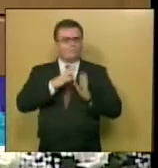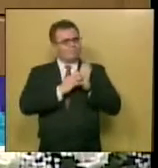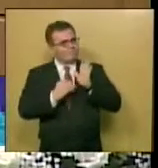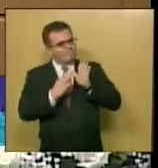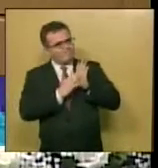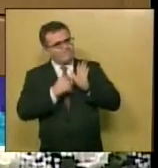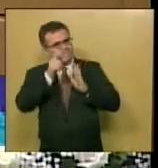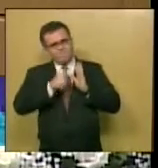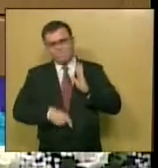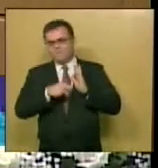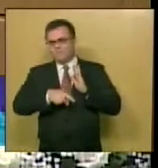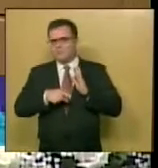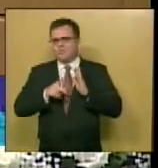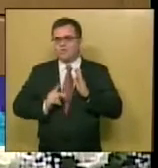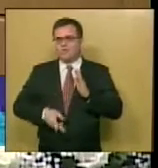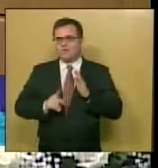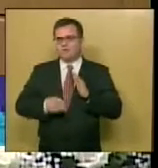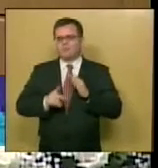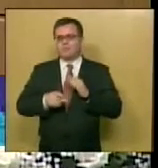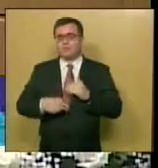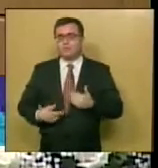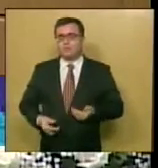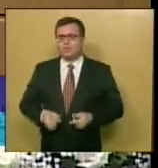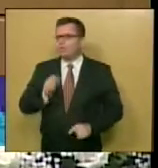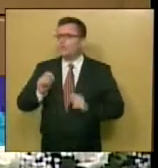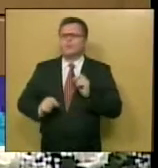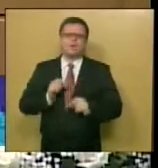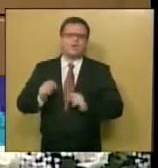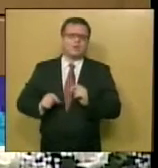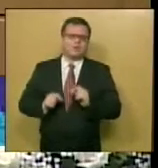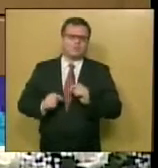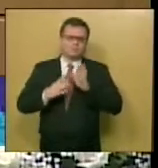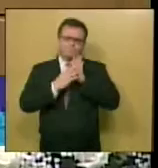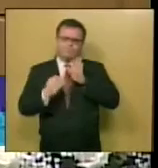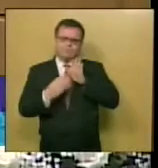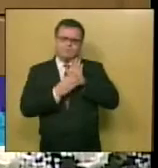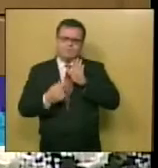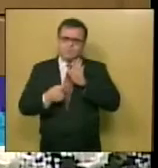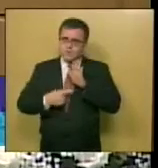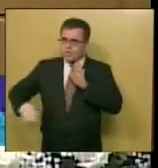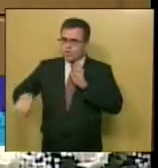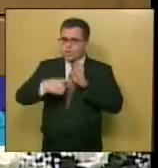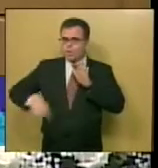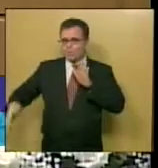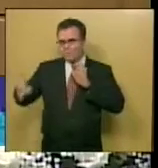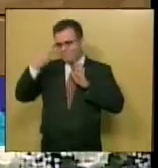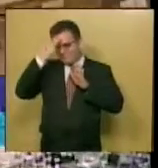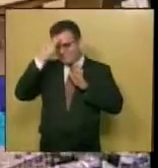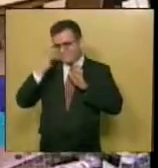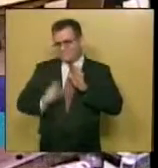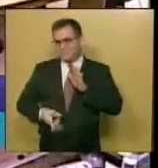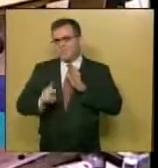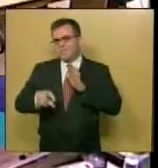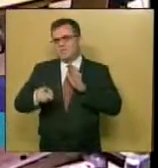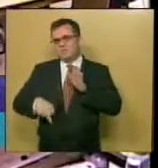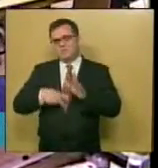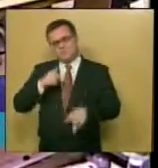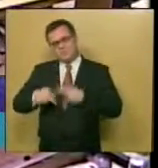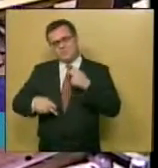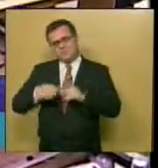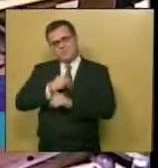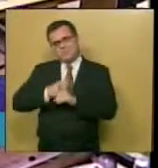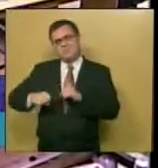deixou. E o que é um legado, senão o que se deixa para a sociedade? A